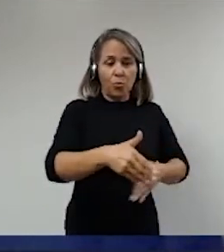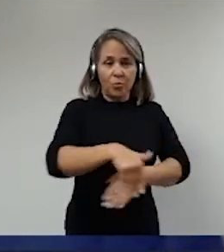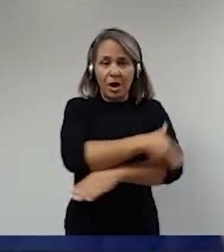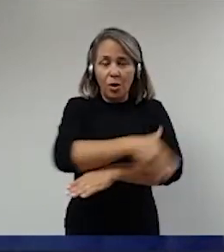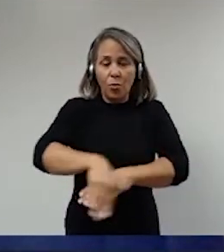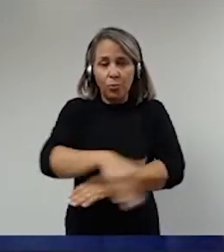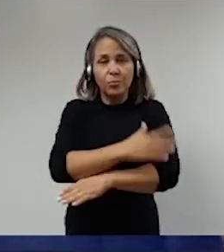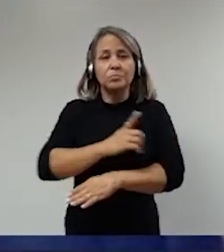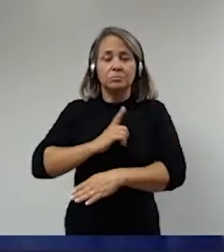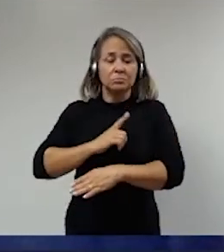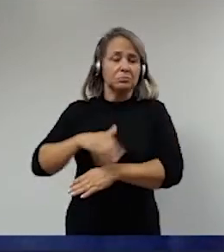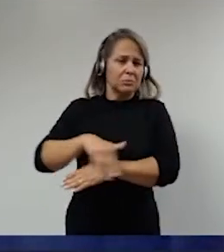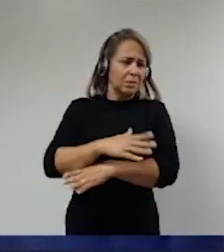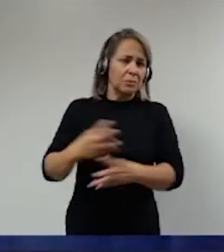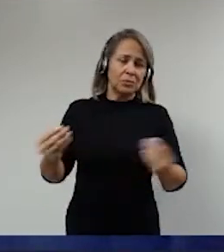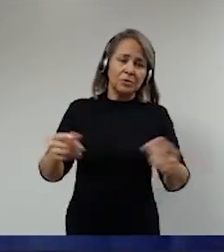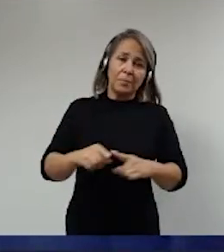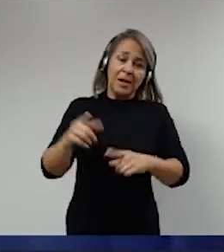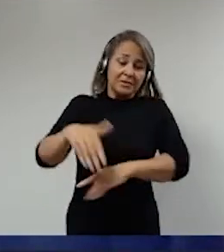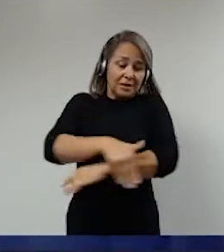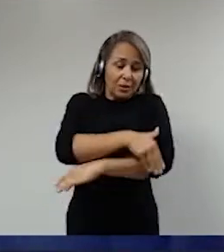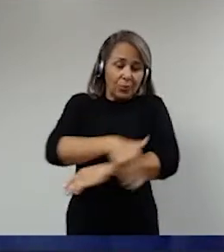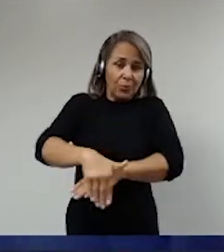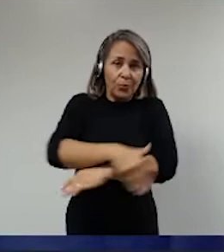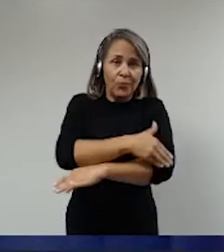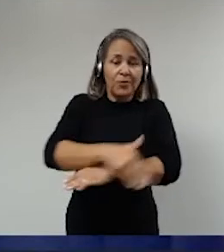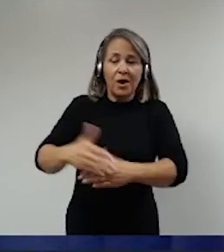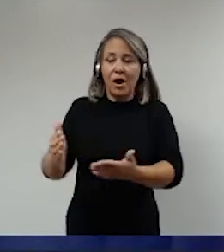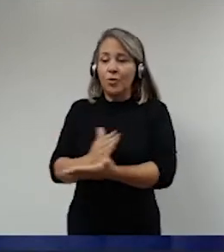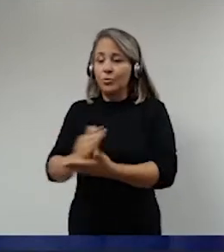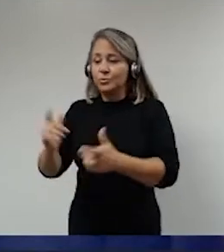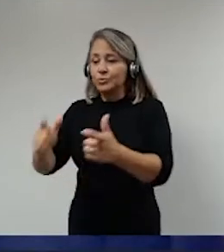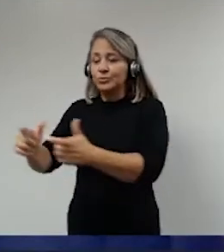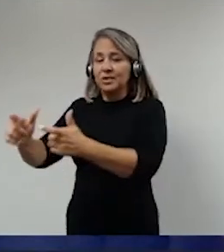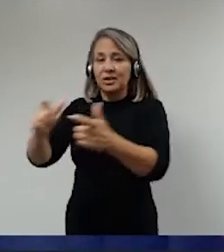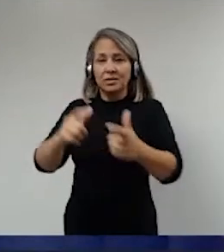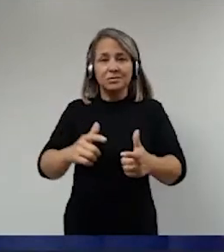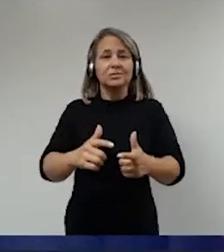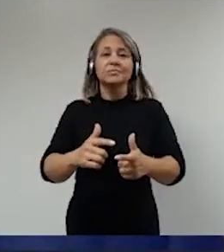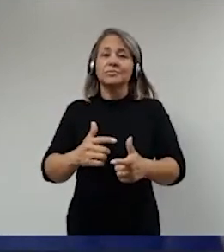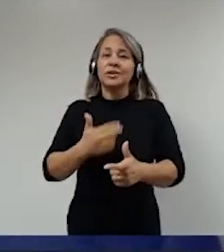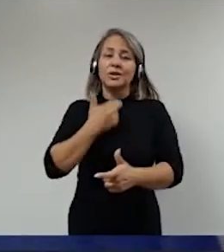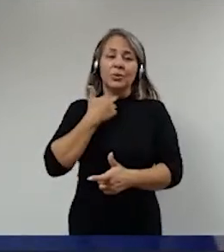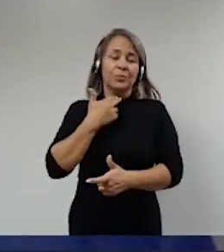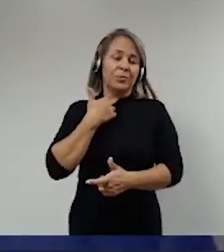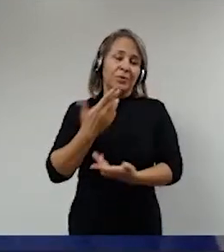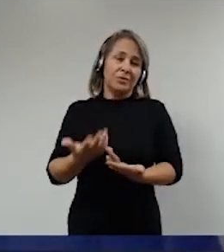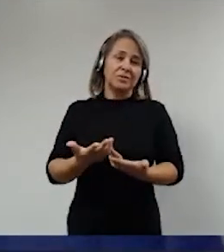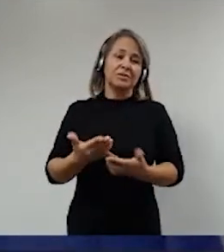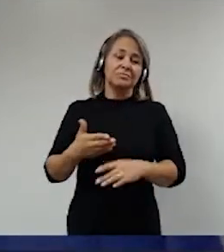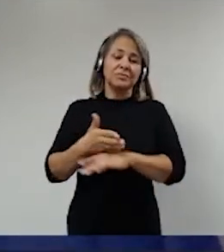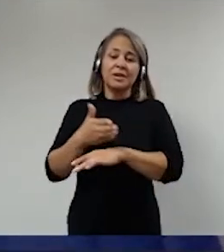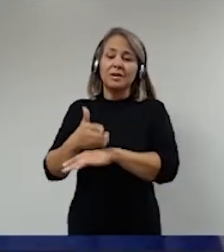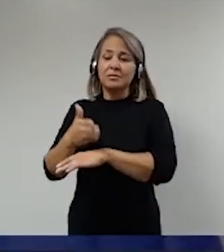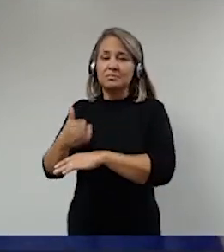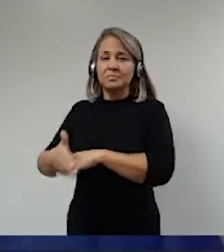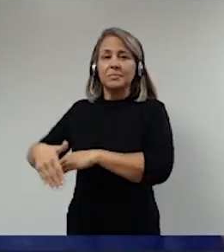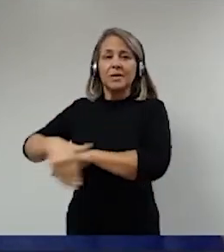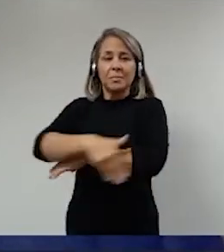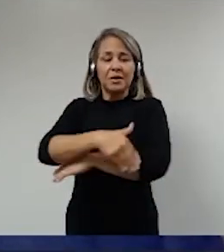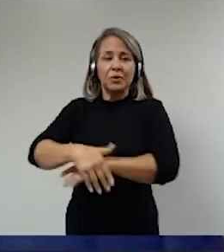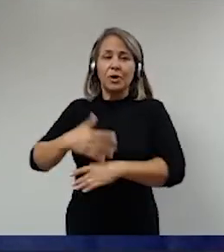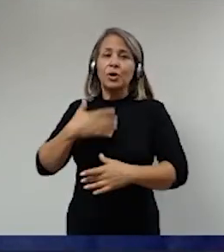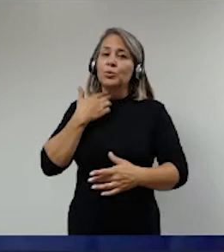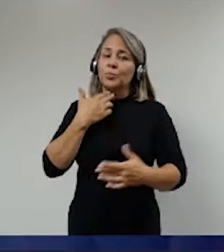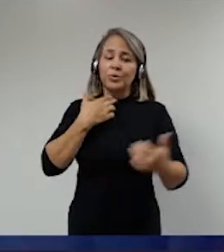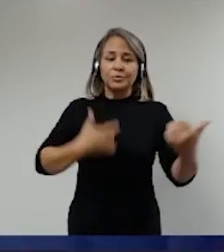estão na rua, mas as ruas, alguns lugares de lockdown ainda, e as pessoas não, ele não sobrevivia tocando na rua.